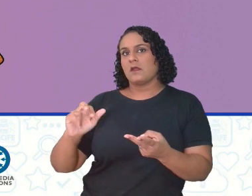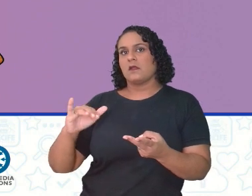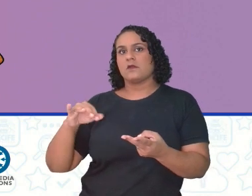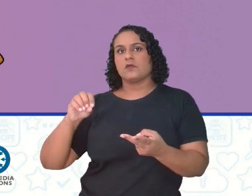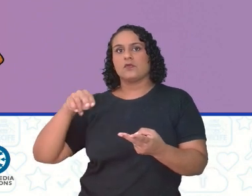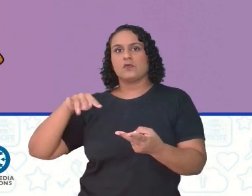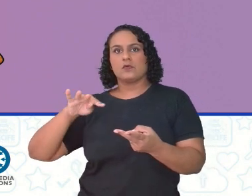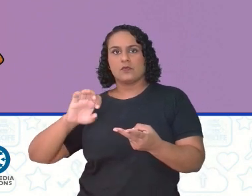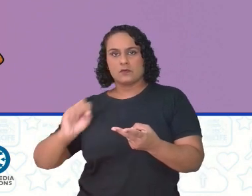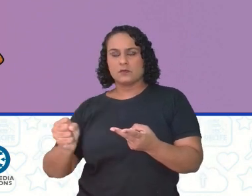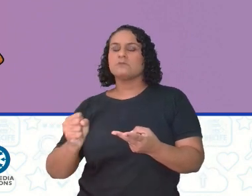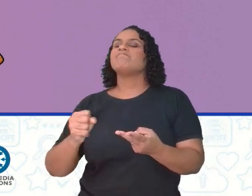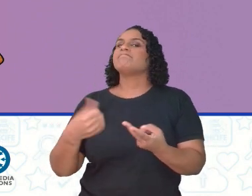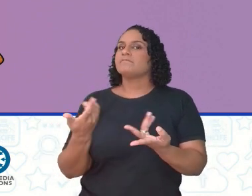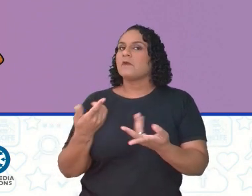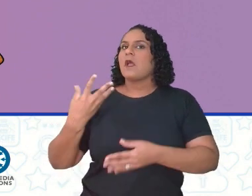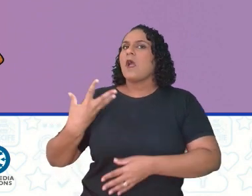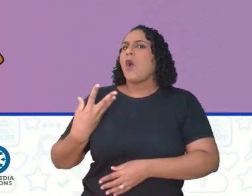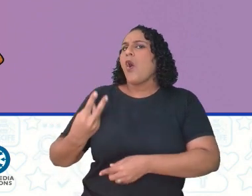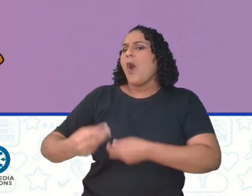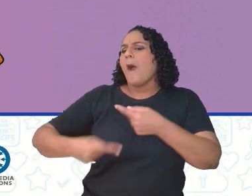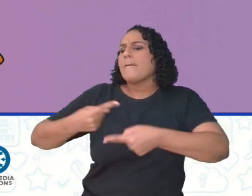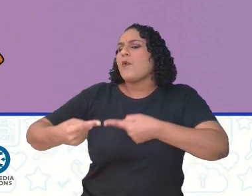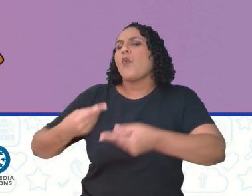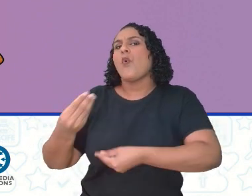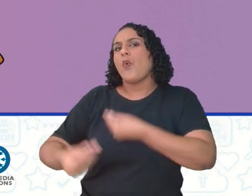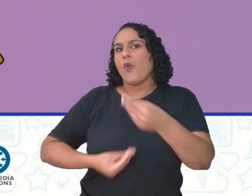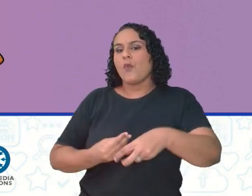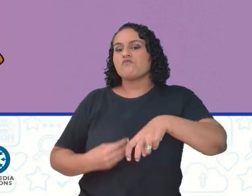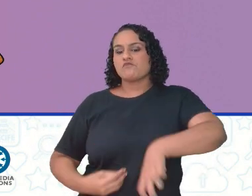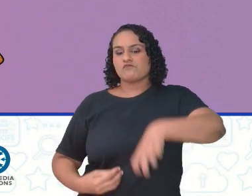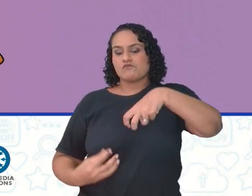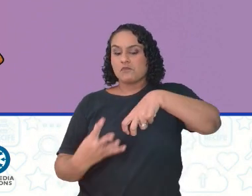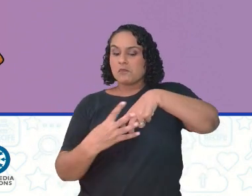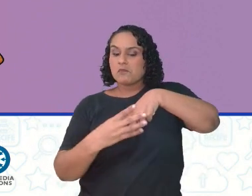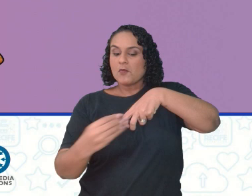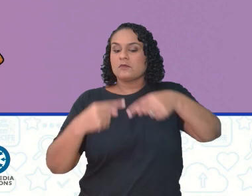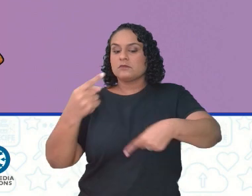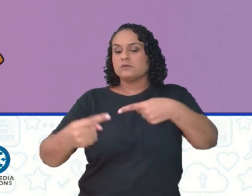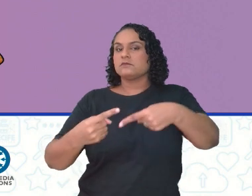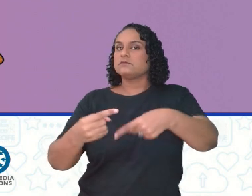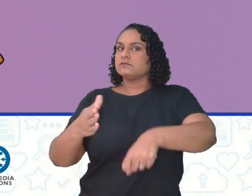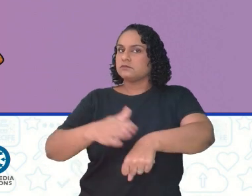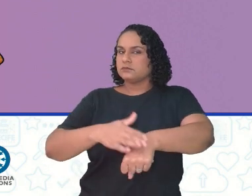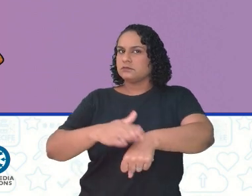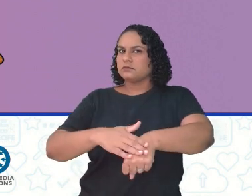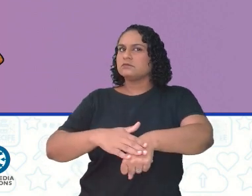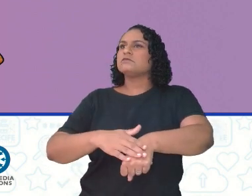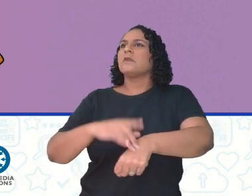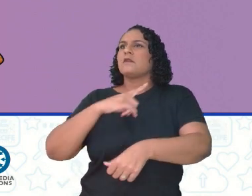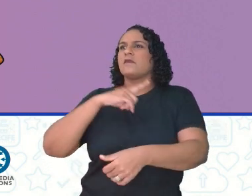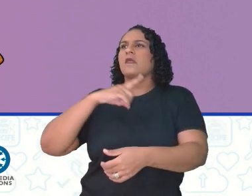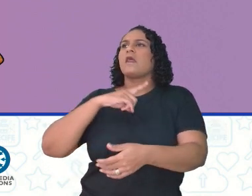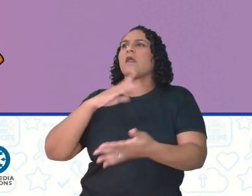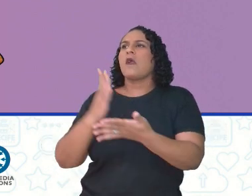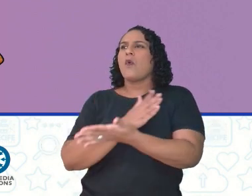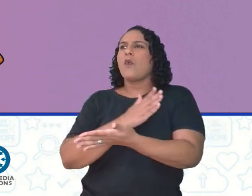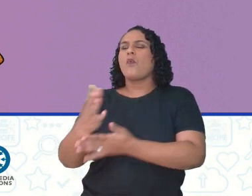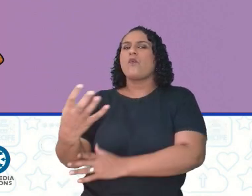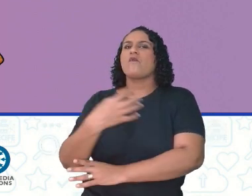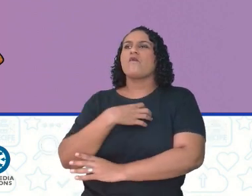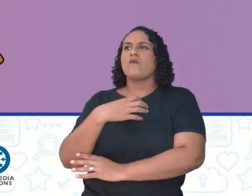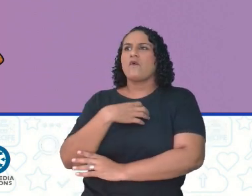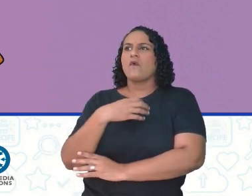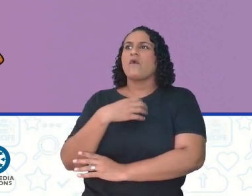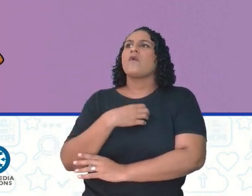forma assexuada. E também há muitas formas de fazer isso. Então, como é que ocorre? Nós vamos citar essas aqui, não é?